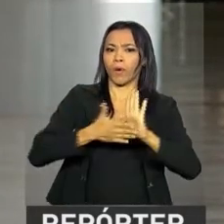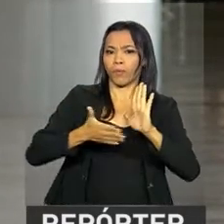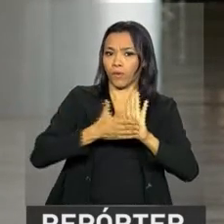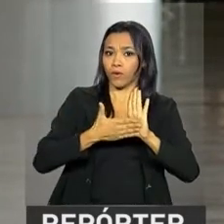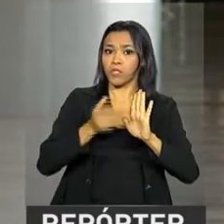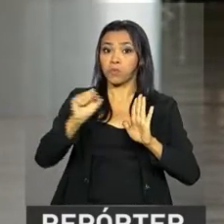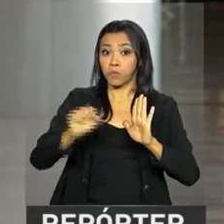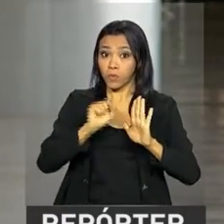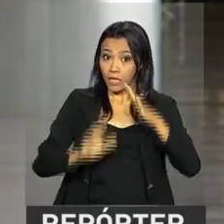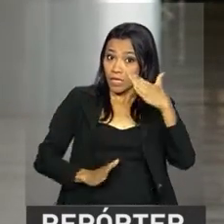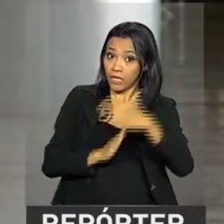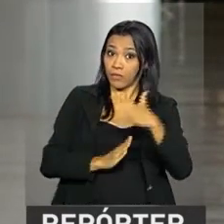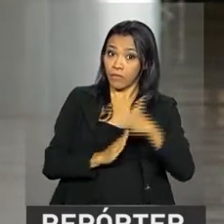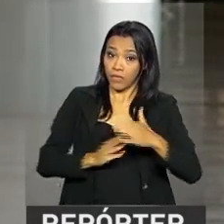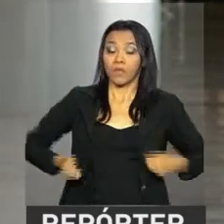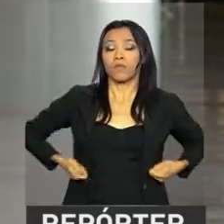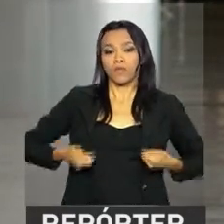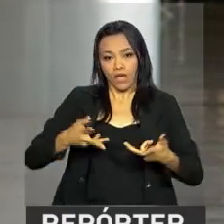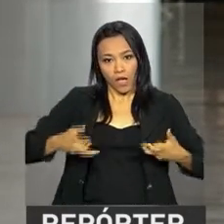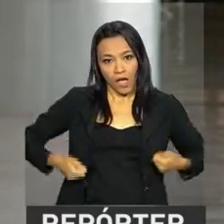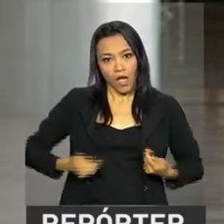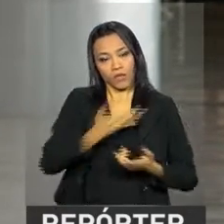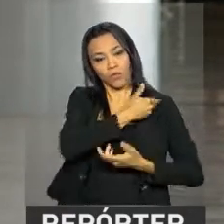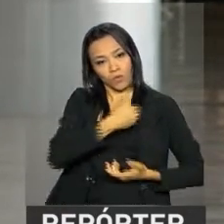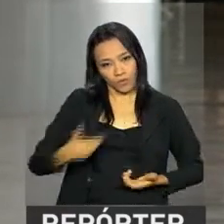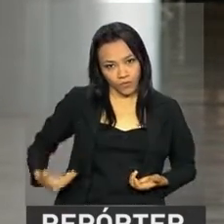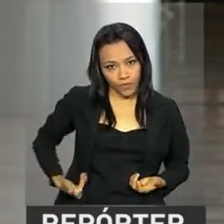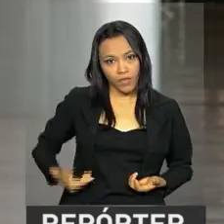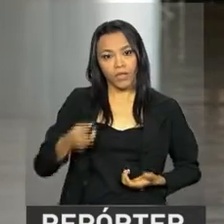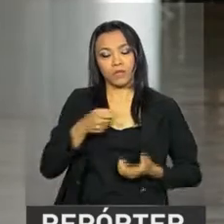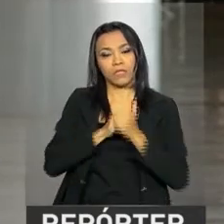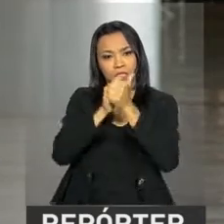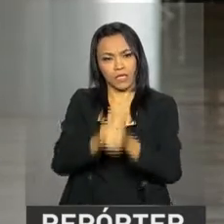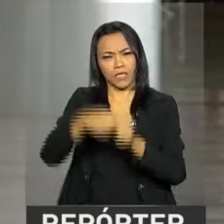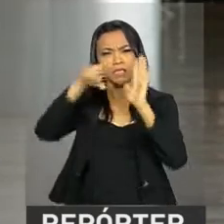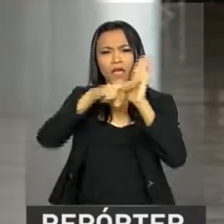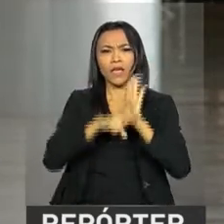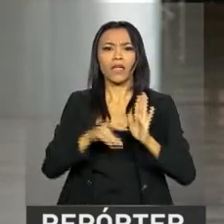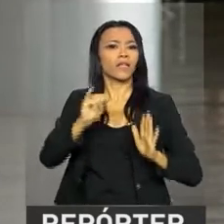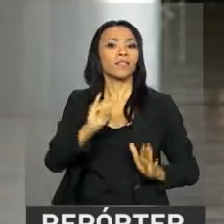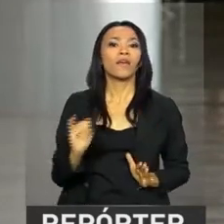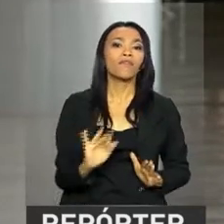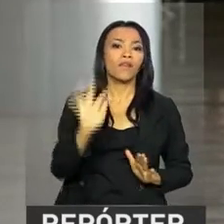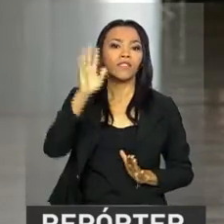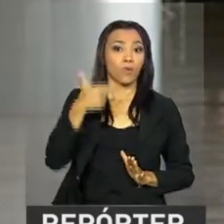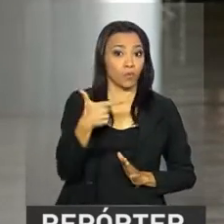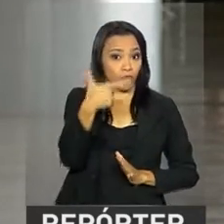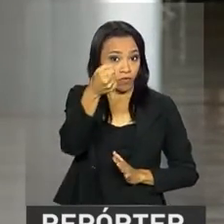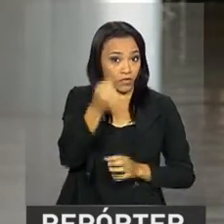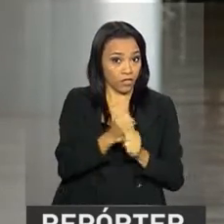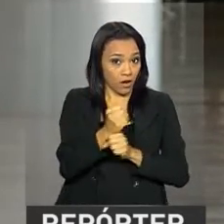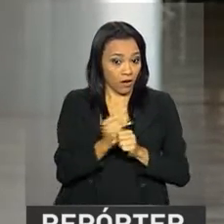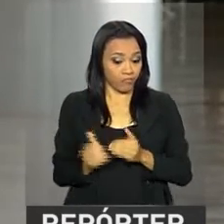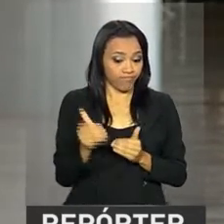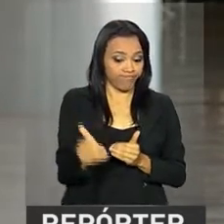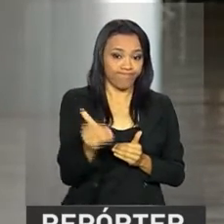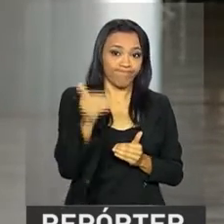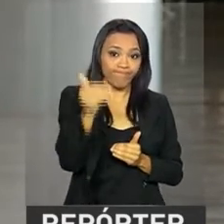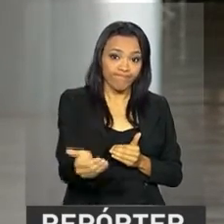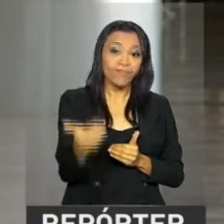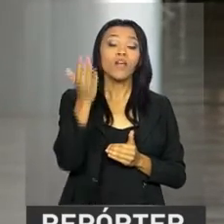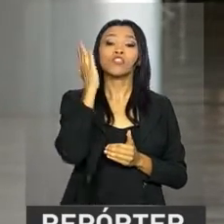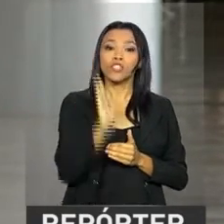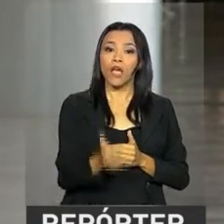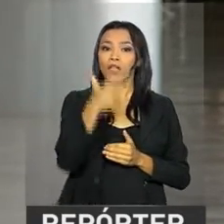para o crescimento dos gastos públicos com base na inflação do ano anterior isso por vinte anos depois de ser aprovada em dois turnos